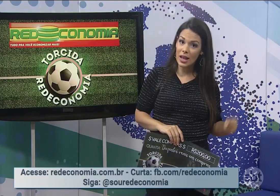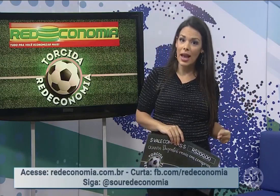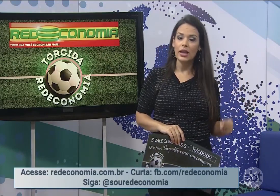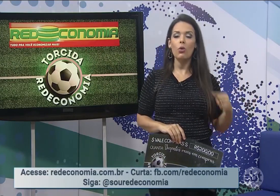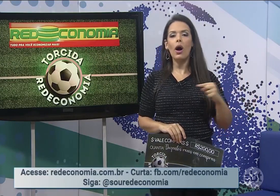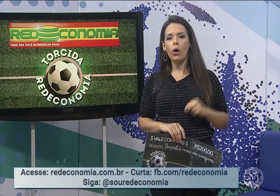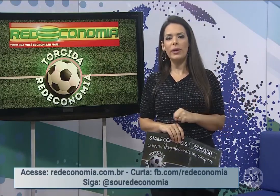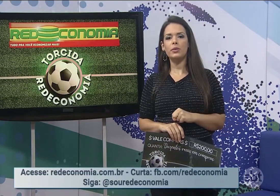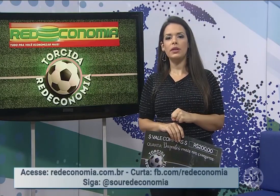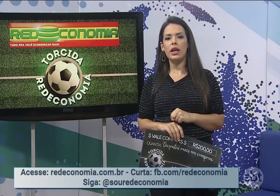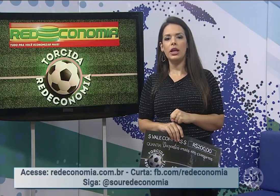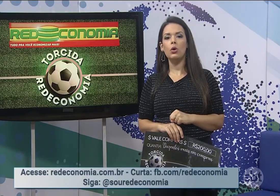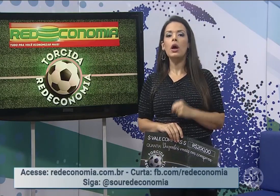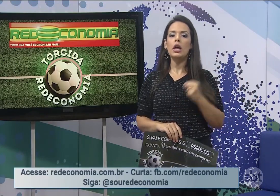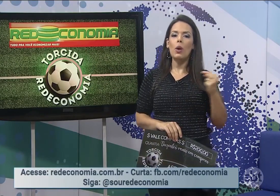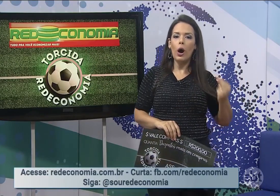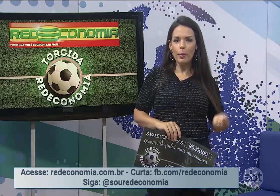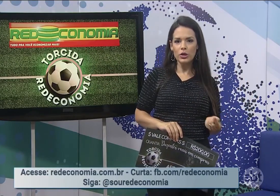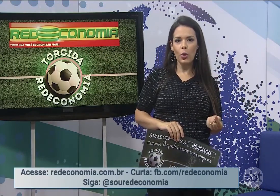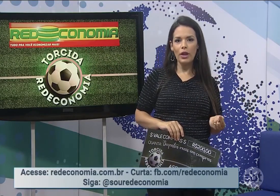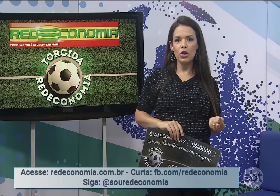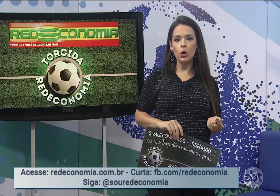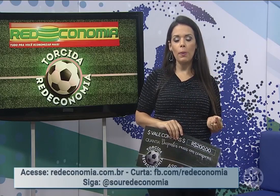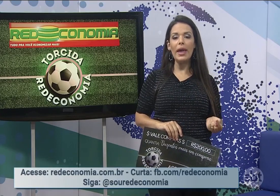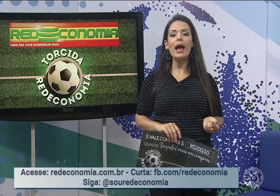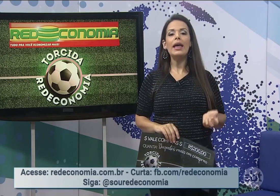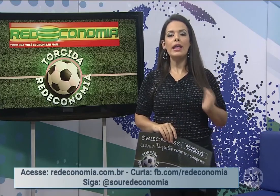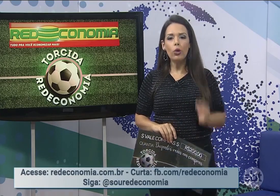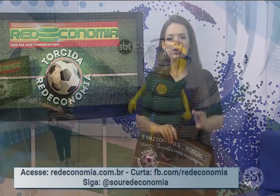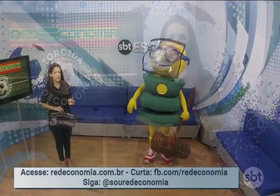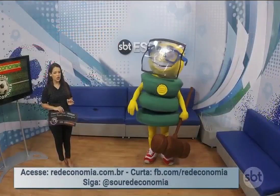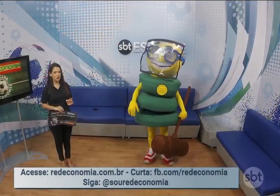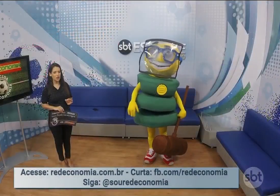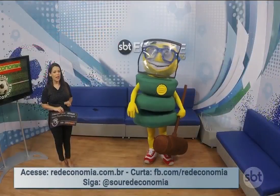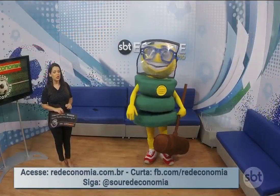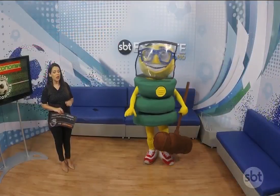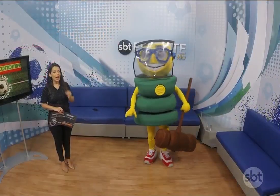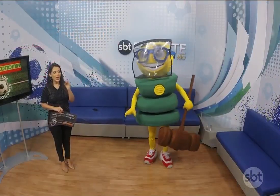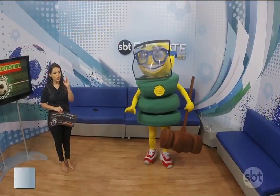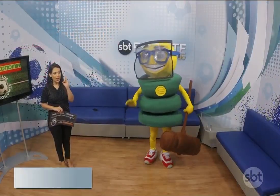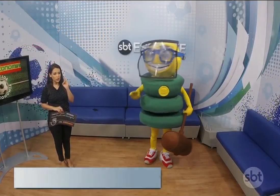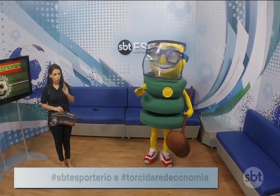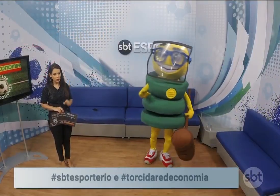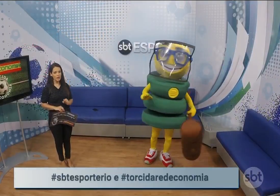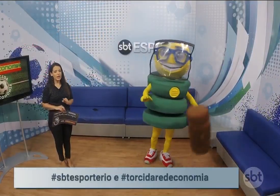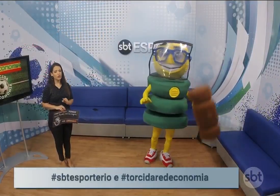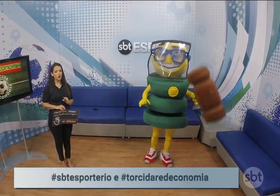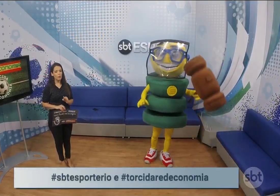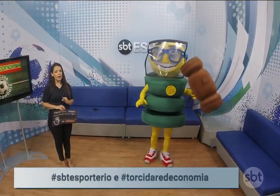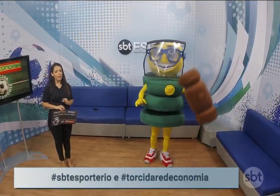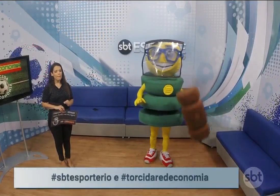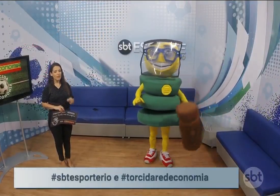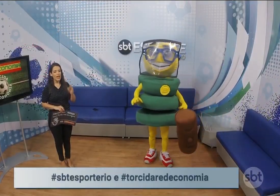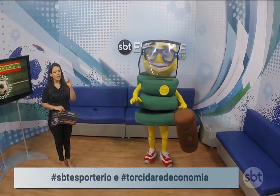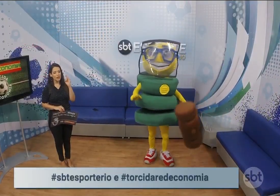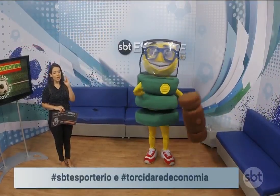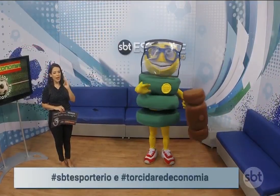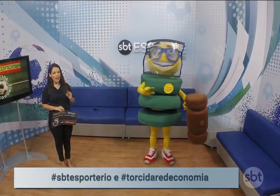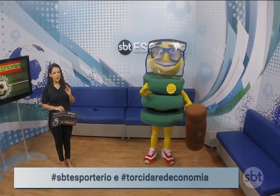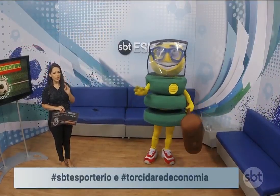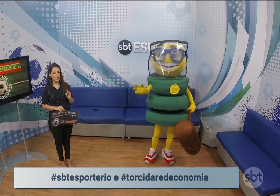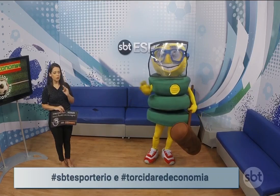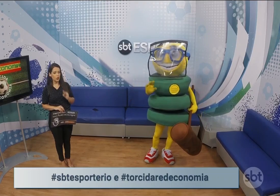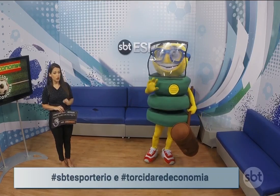e segue o @SBTRio e o @SouRedeEconomia e usa as hashtags. Hashtag Torcida Rede Economia e